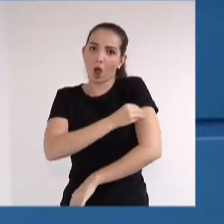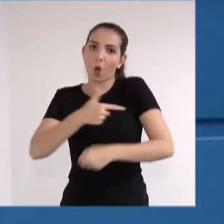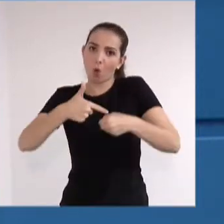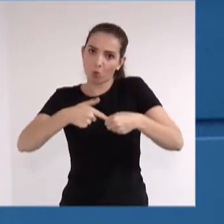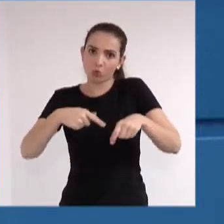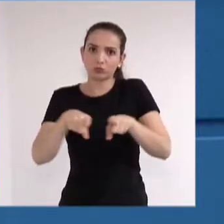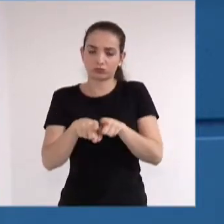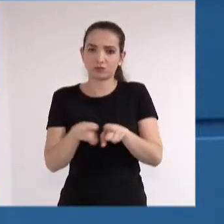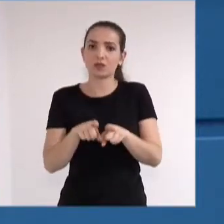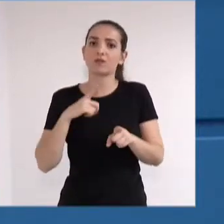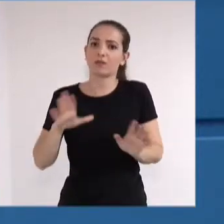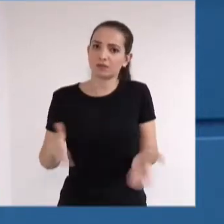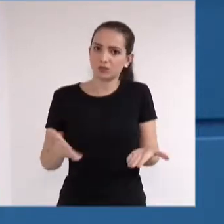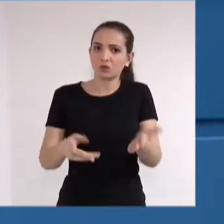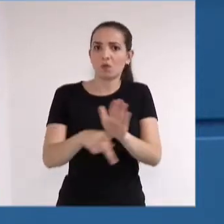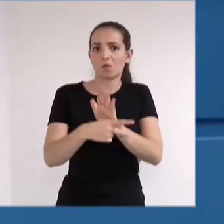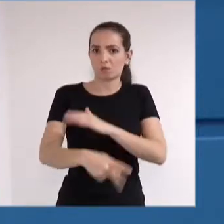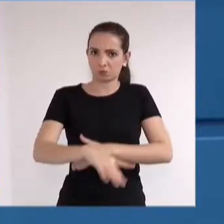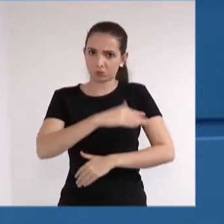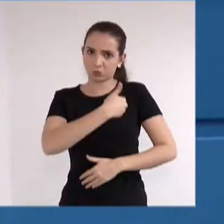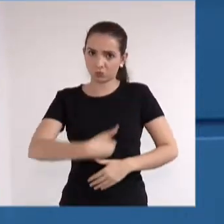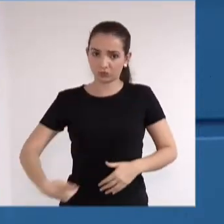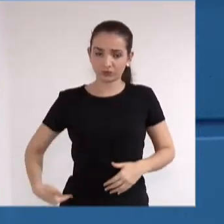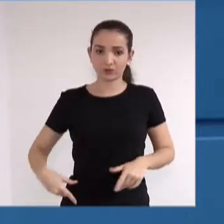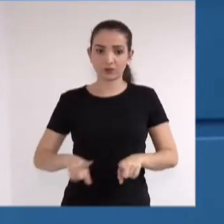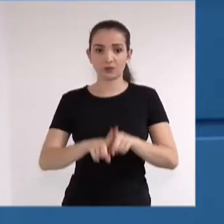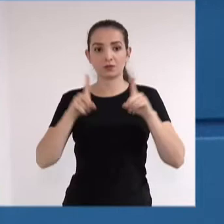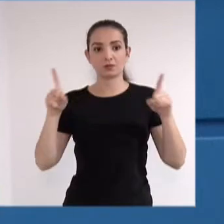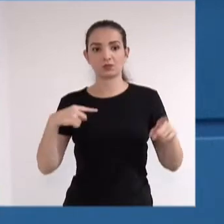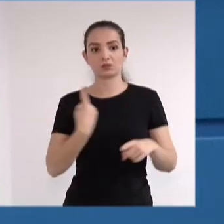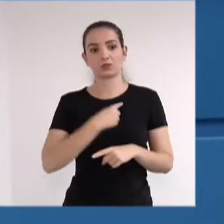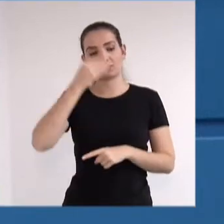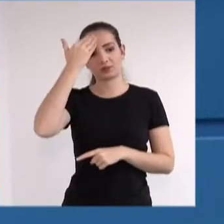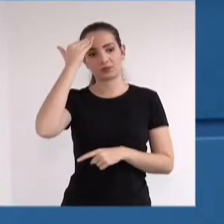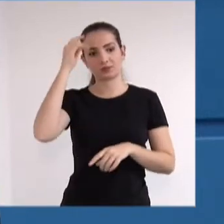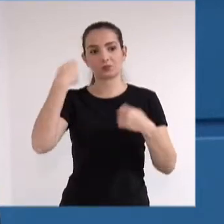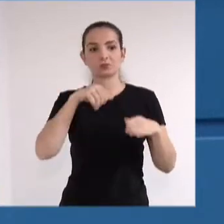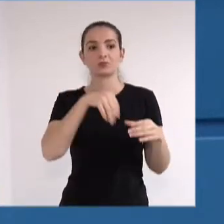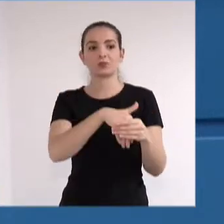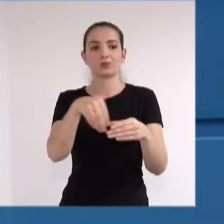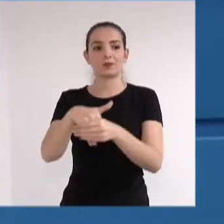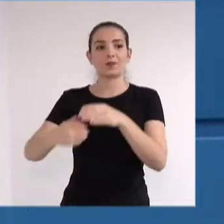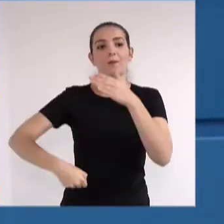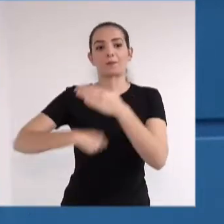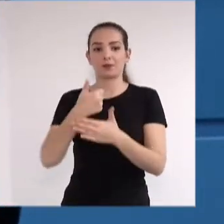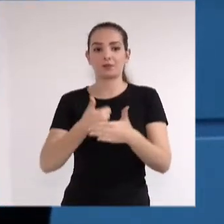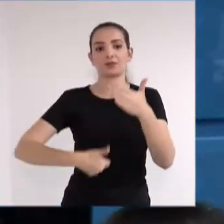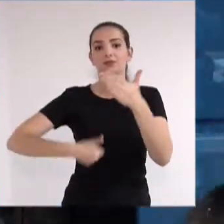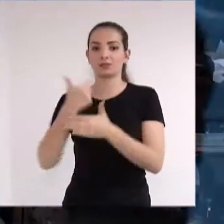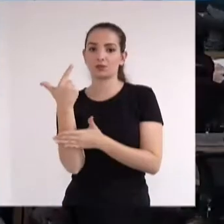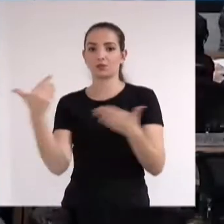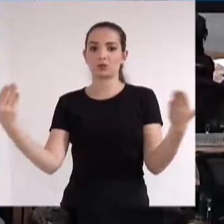governo, mas nós entendemos que deve ser votado na primeira e na segunda hoje.